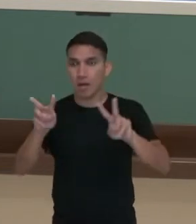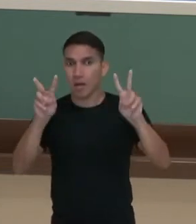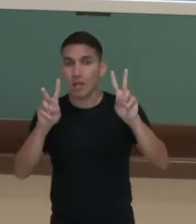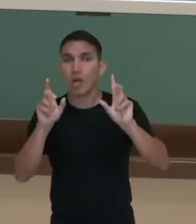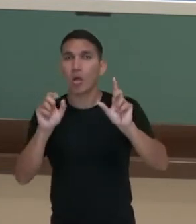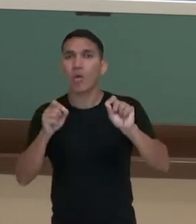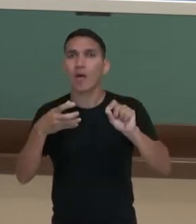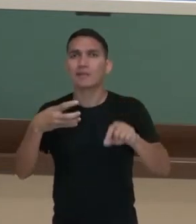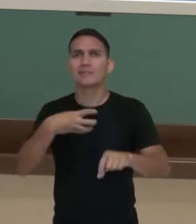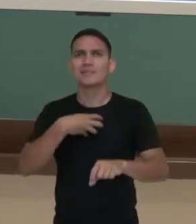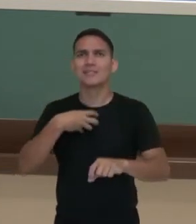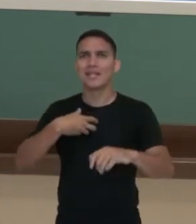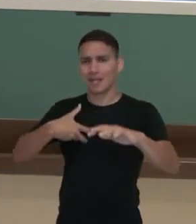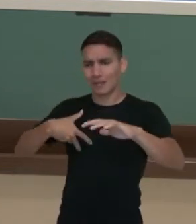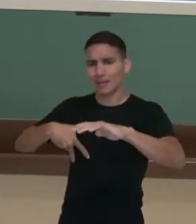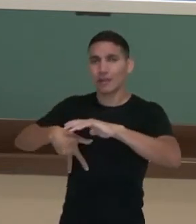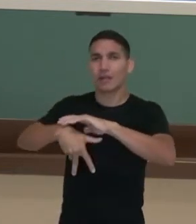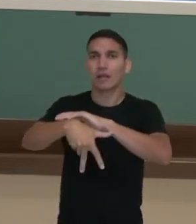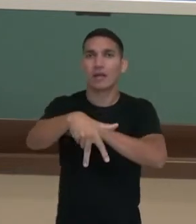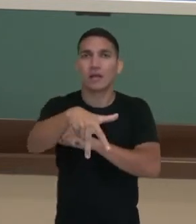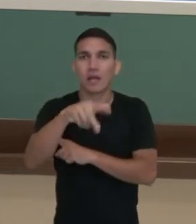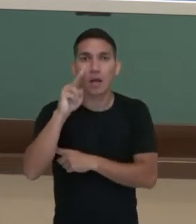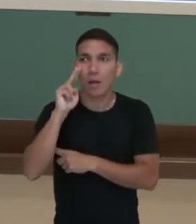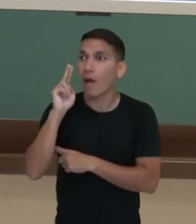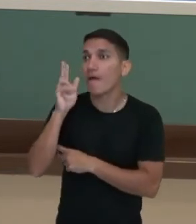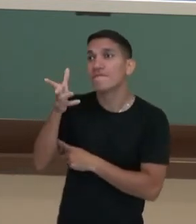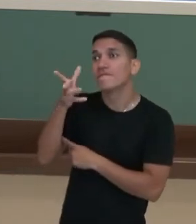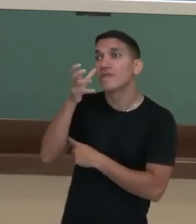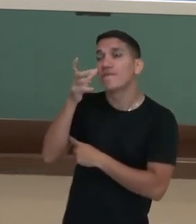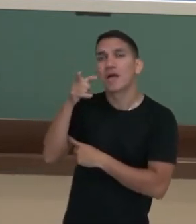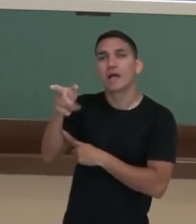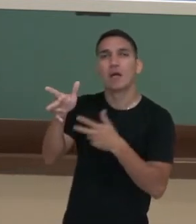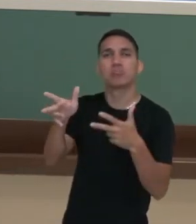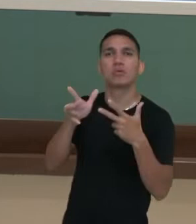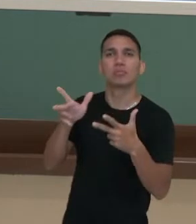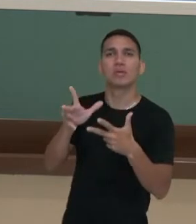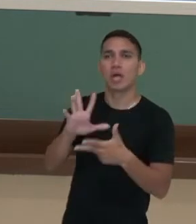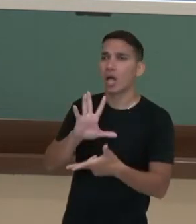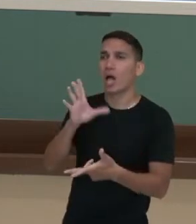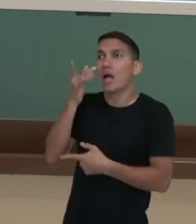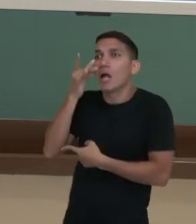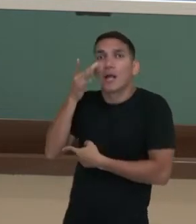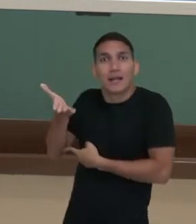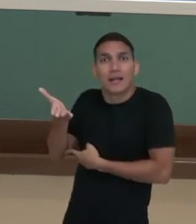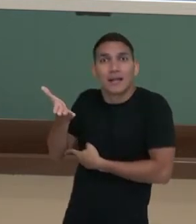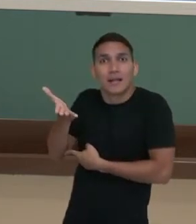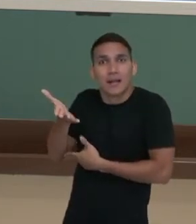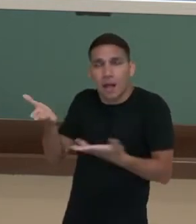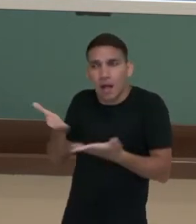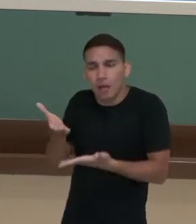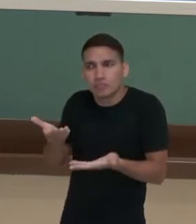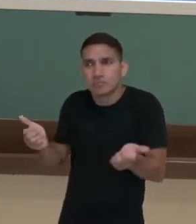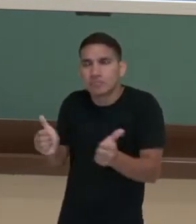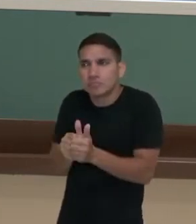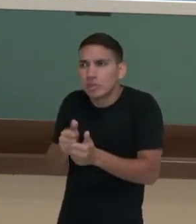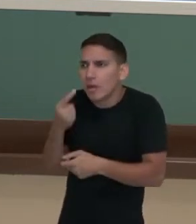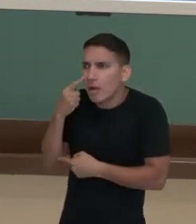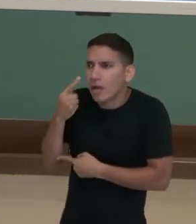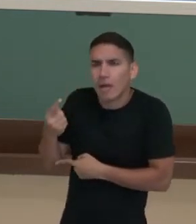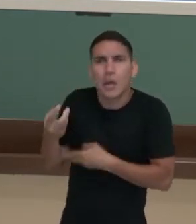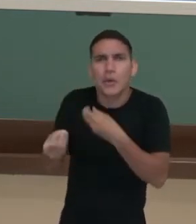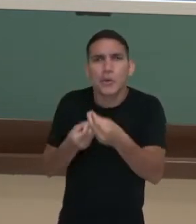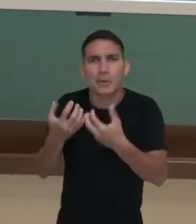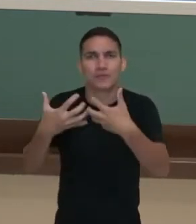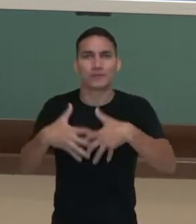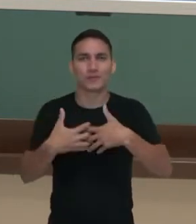você assistiria a reportagem como se você estivesse no local onde aquilo aconteceu, tá?